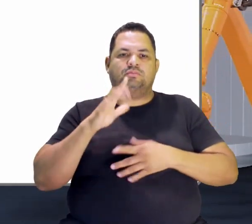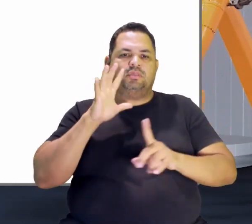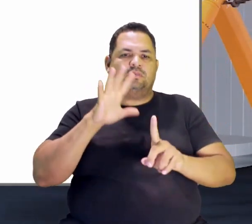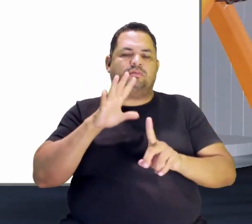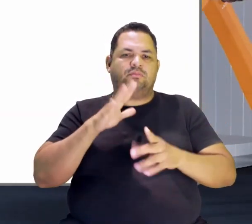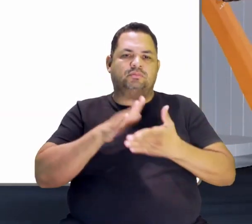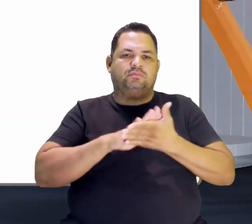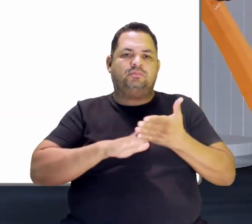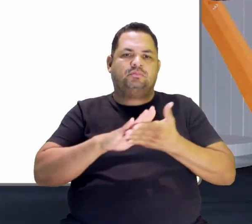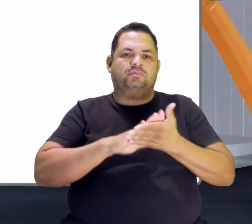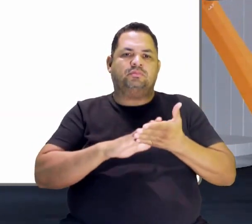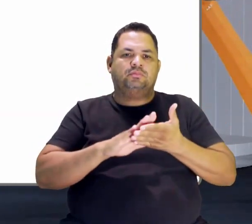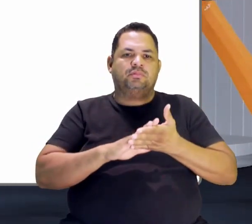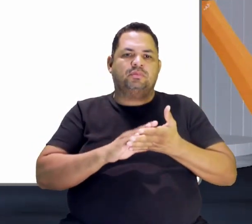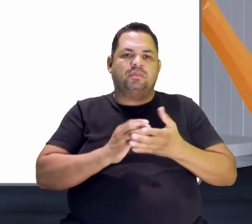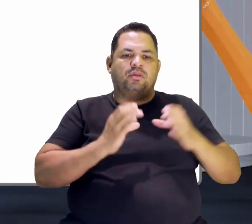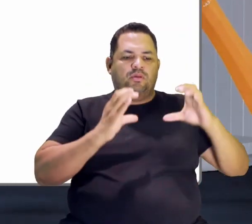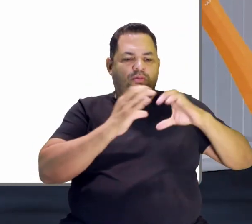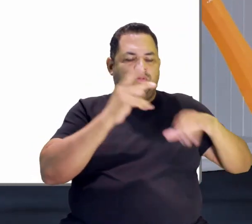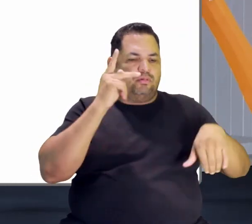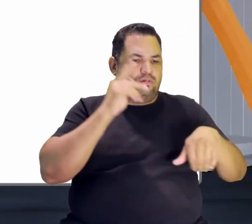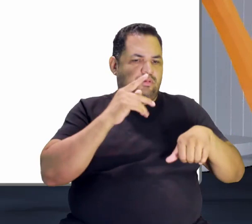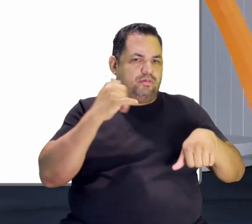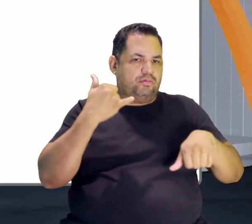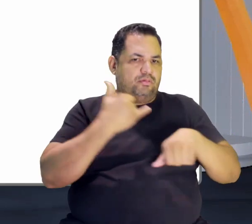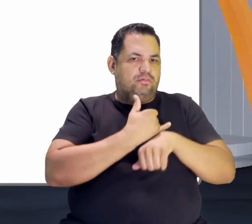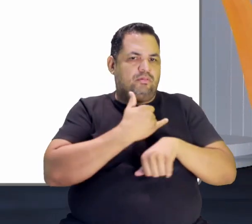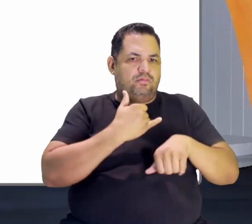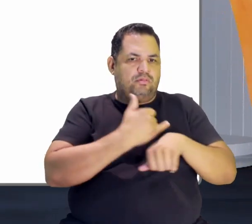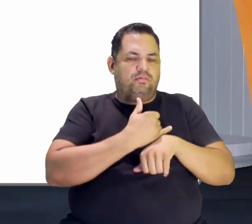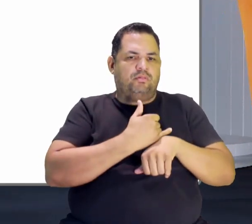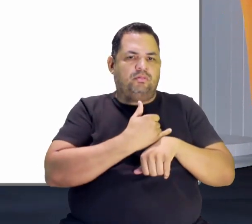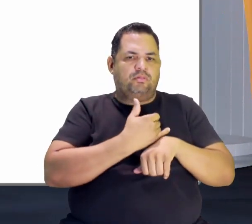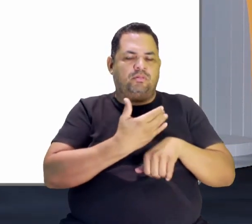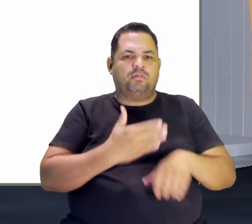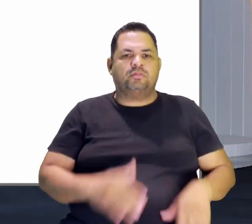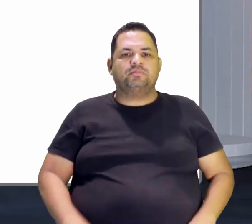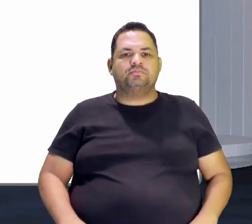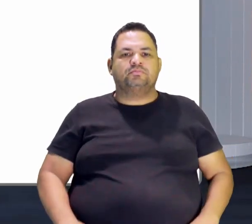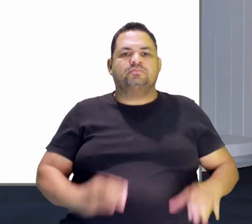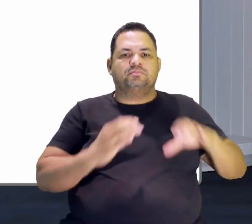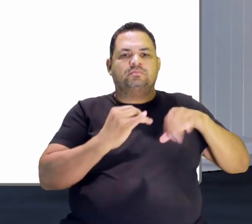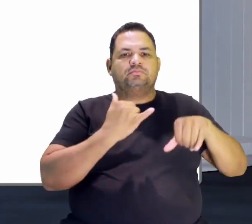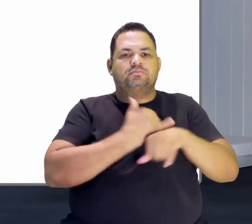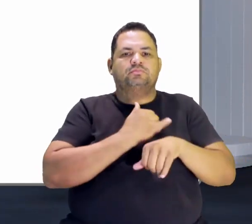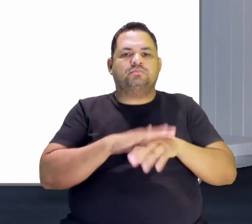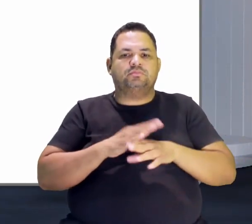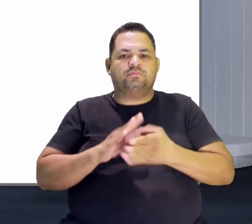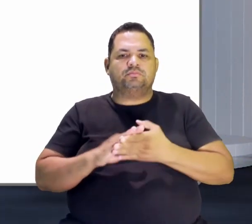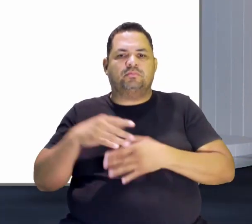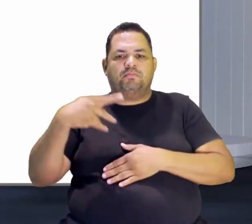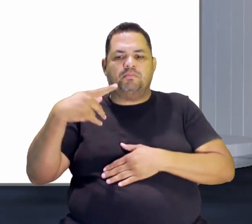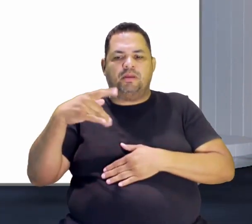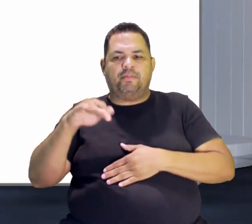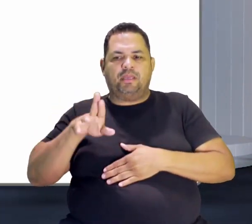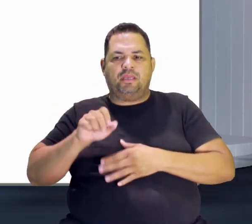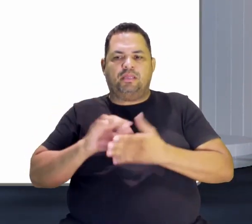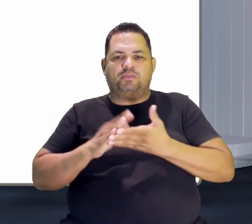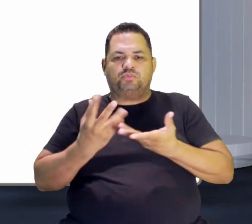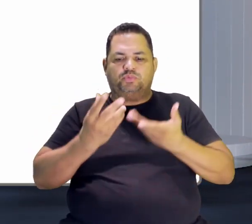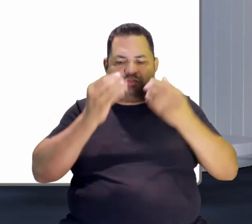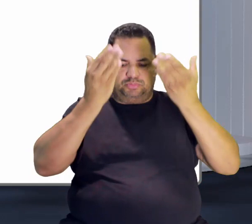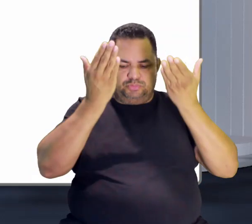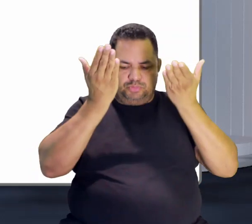nenhuma. Se colocar uma bola de metal, como nós temos aí na tela atrás de mim aí, né? E uma pena, os dois vão chegar